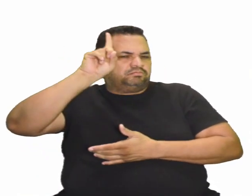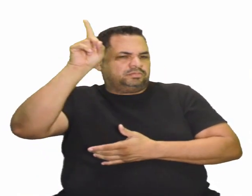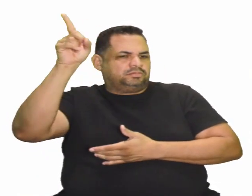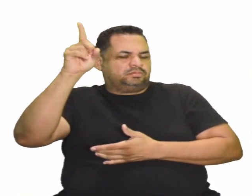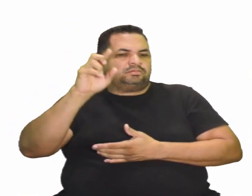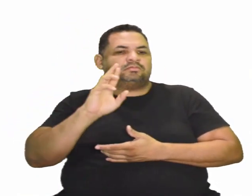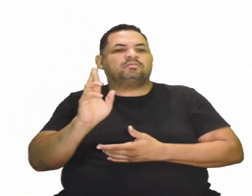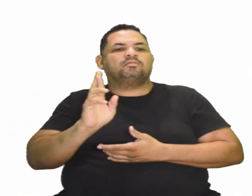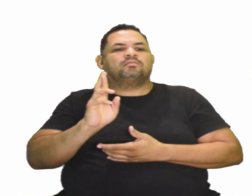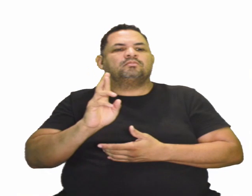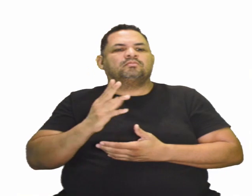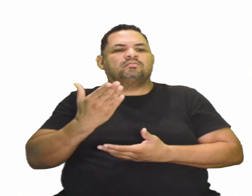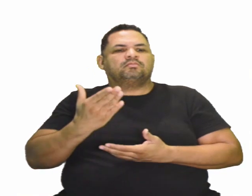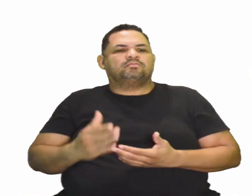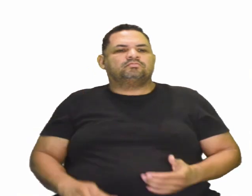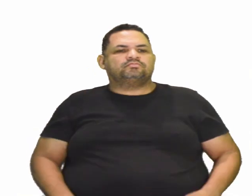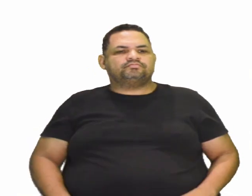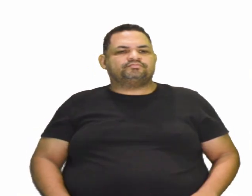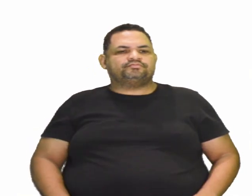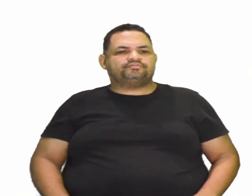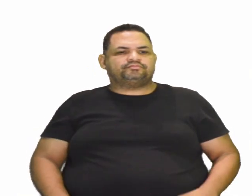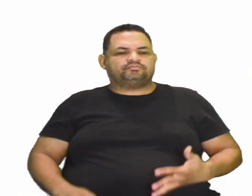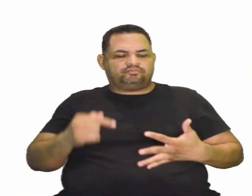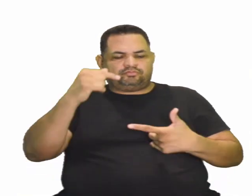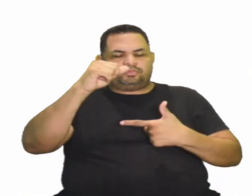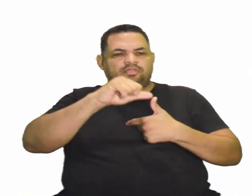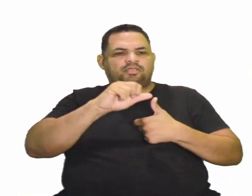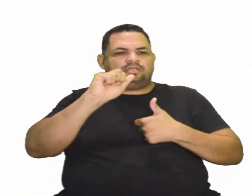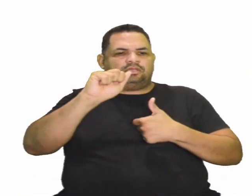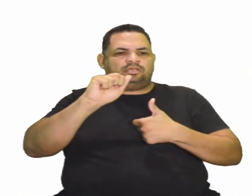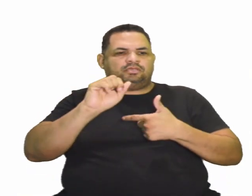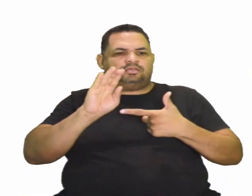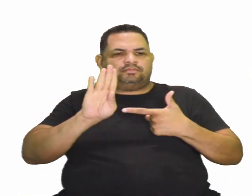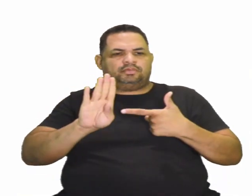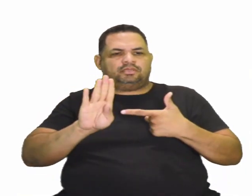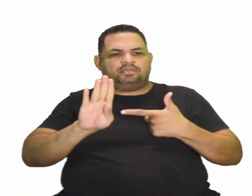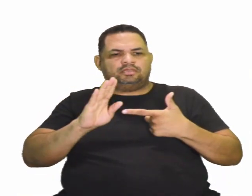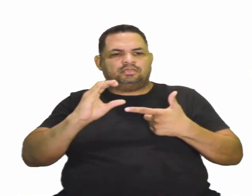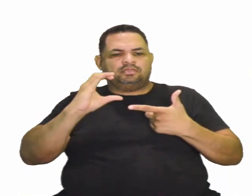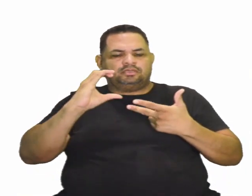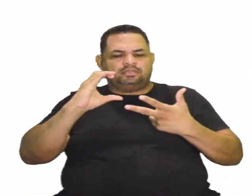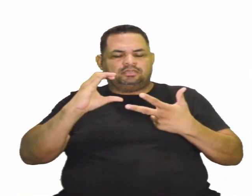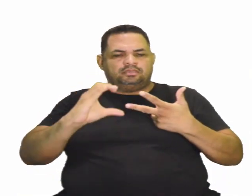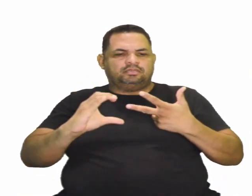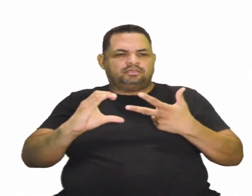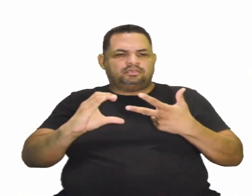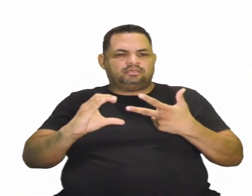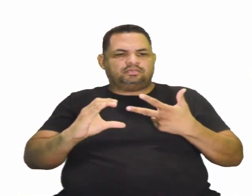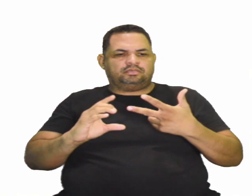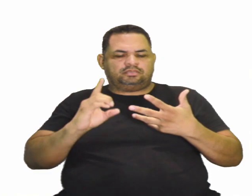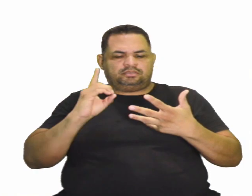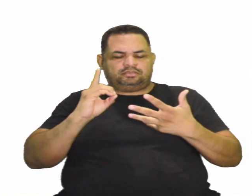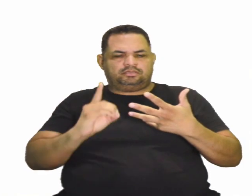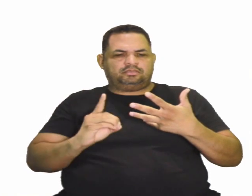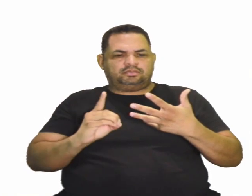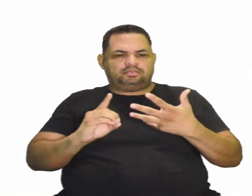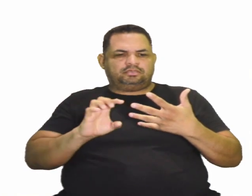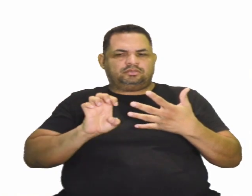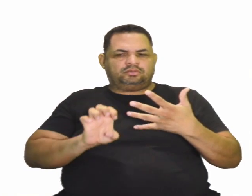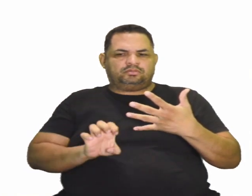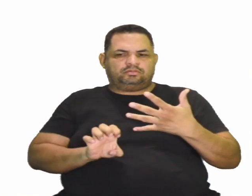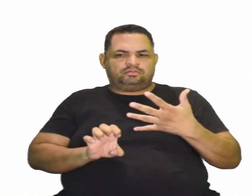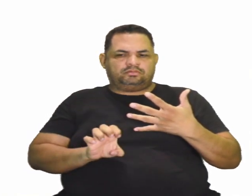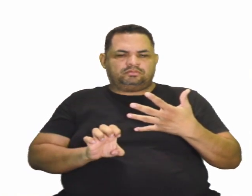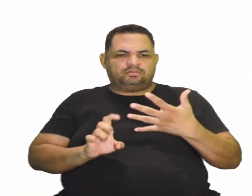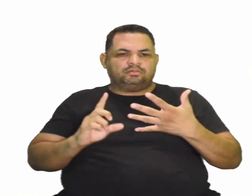é esse artista? Leonardo da Vinci, Rafael Sanzio, Giordano Bruno, Michelangelo,